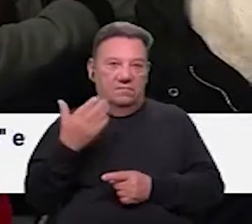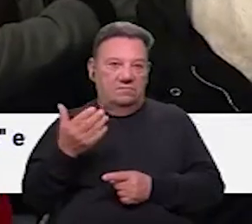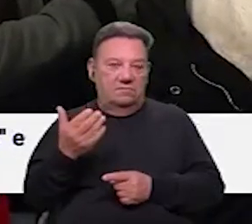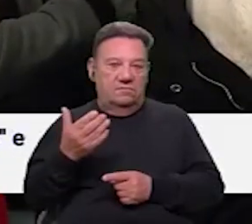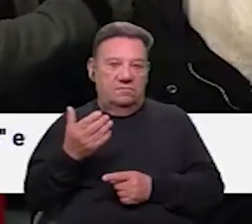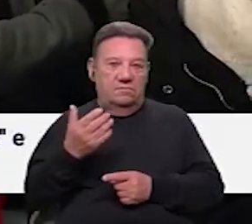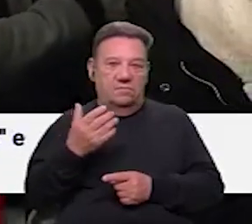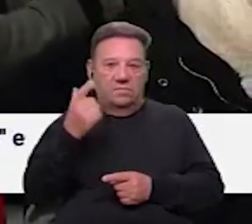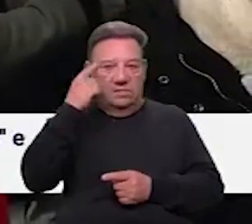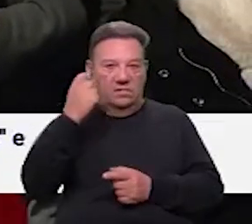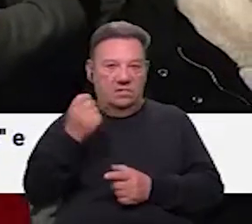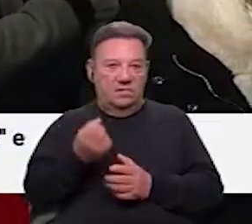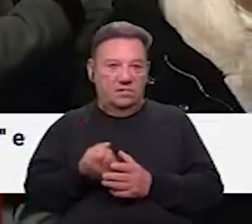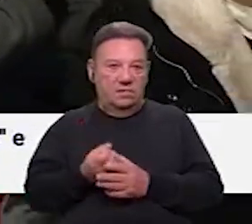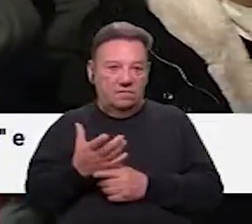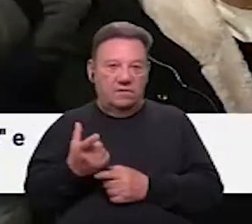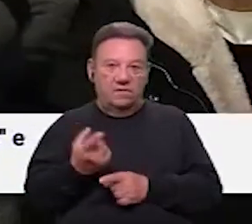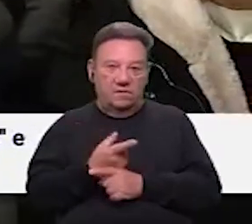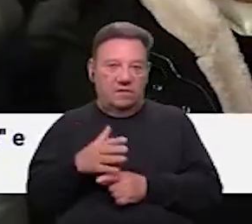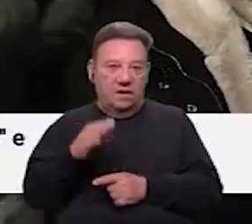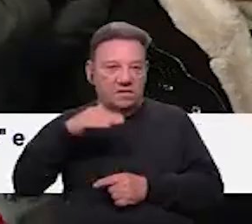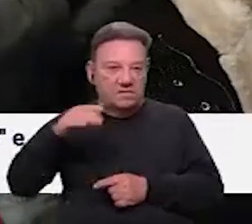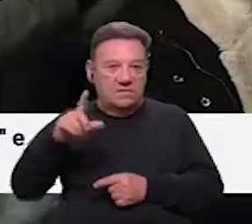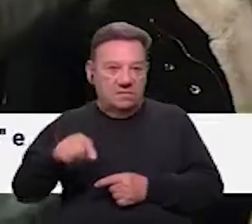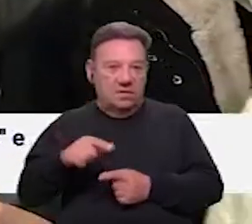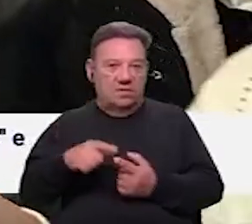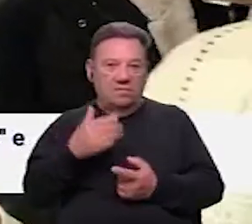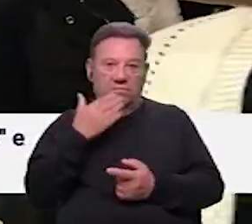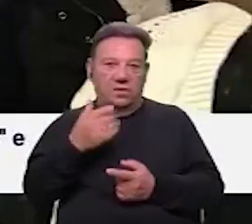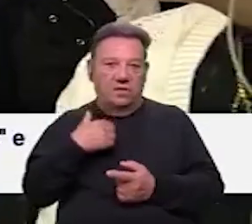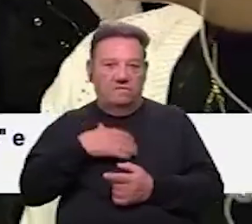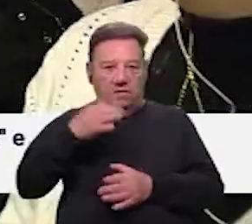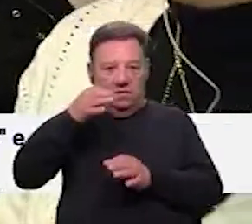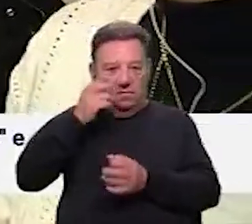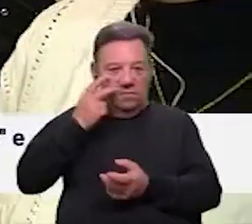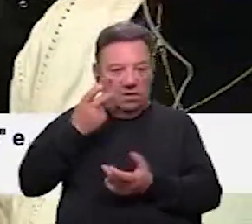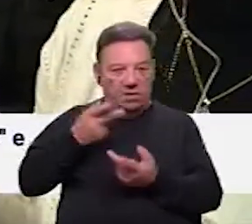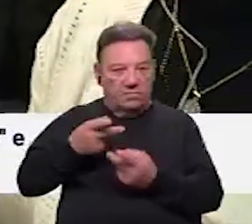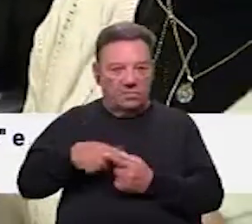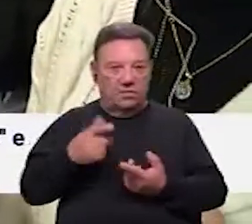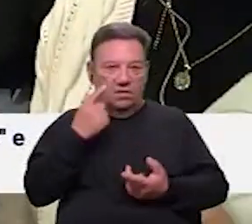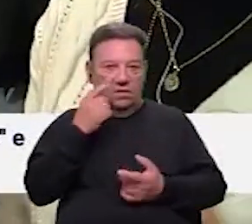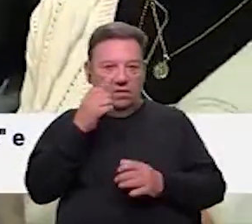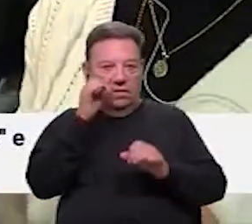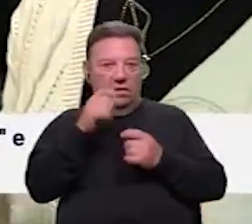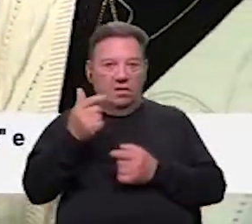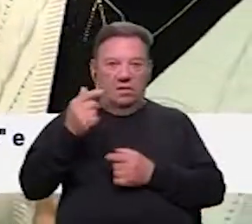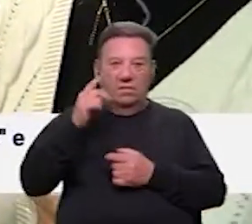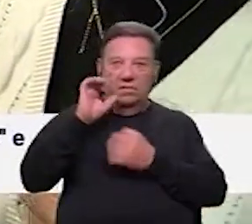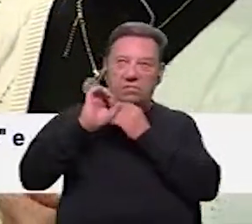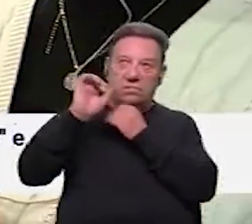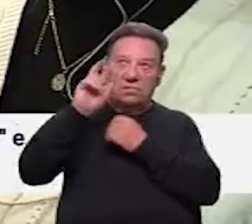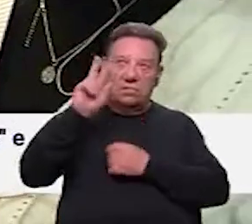da criatividade e de outras áreas científicas também, pedem microscópios e telescópios e coisas assim,